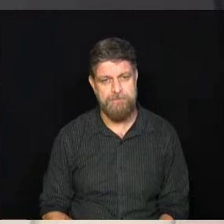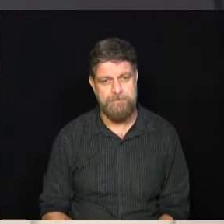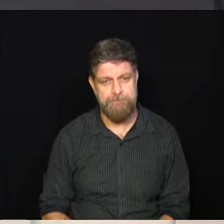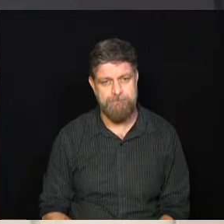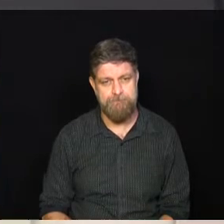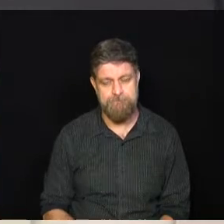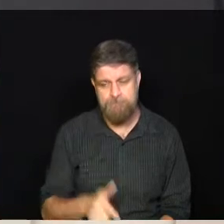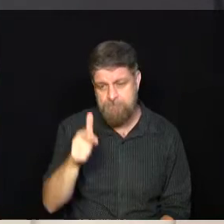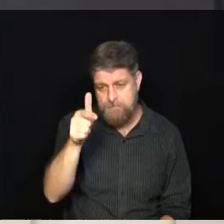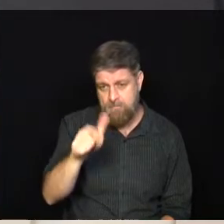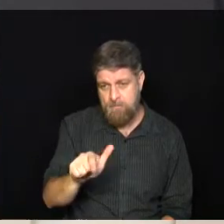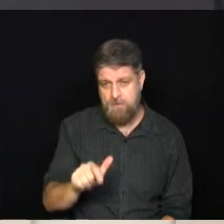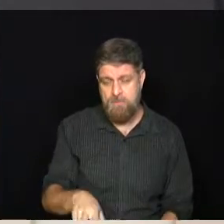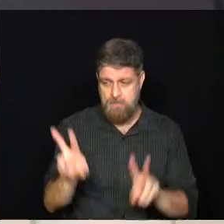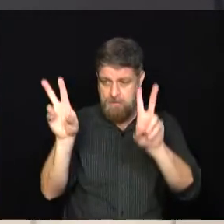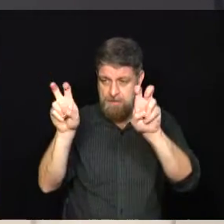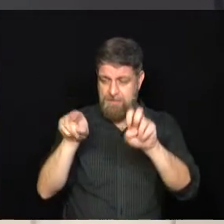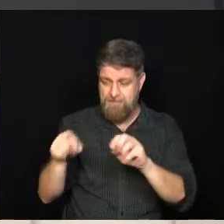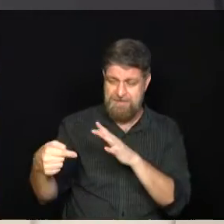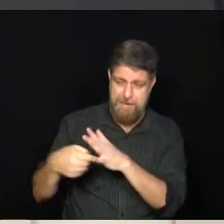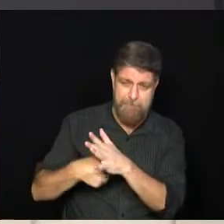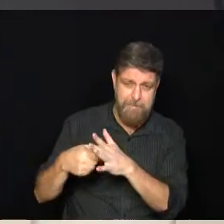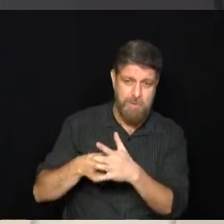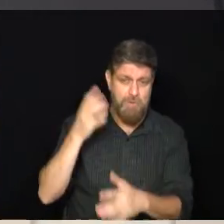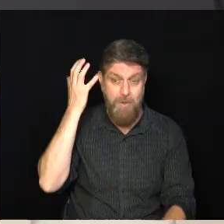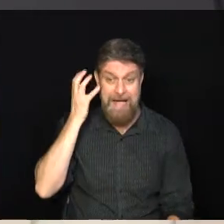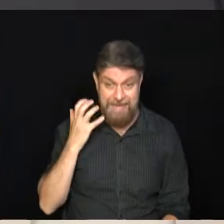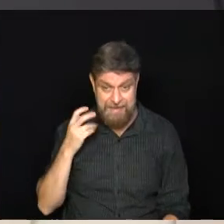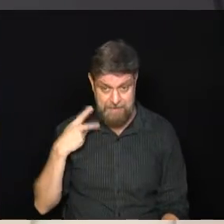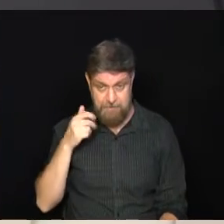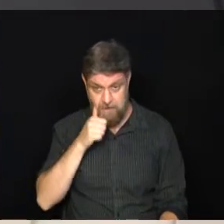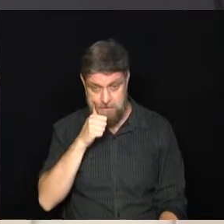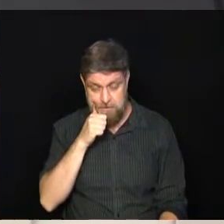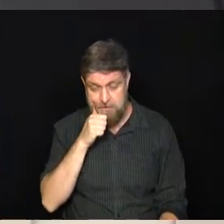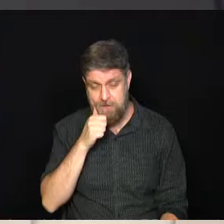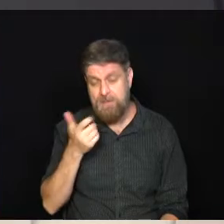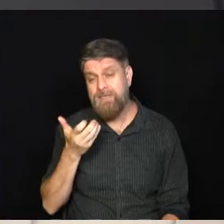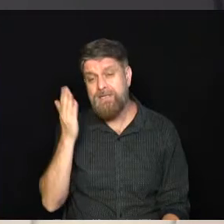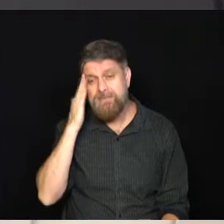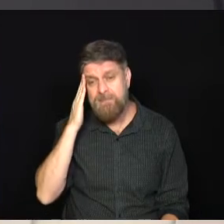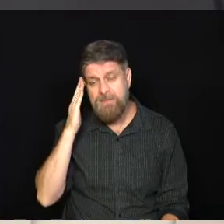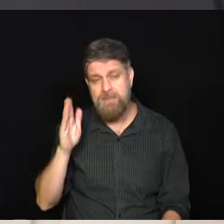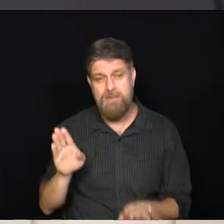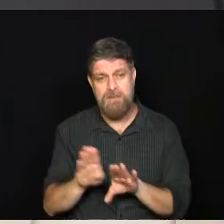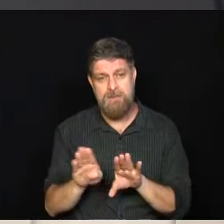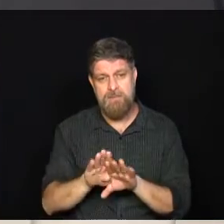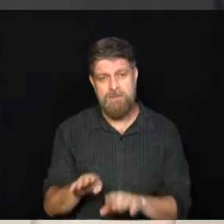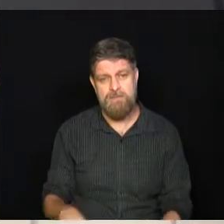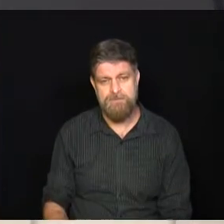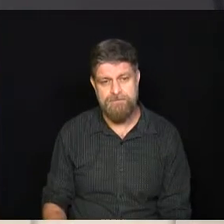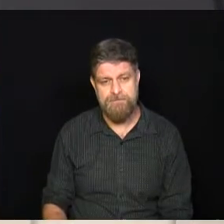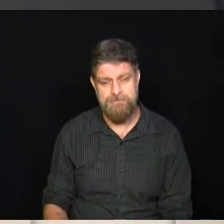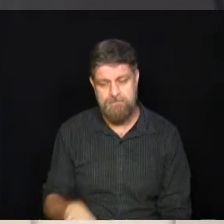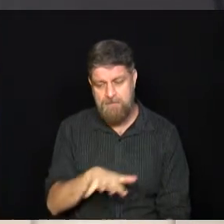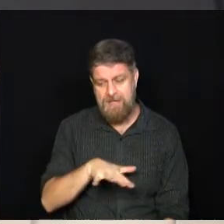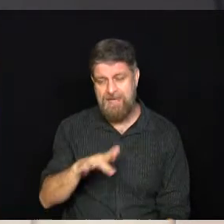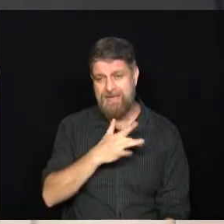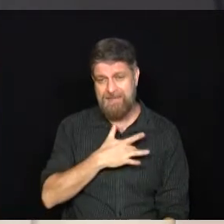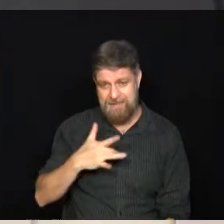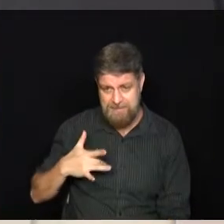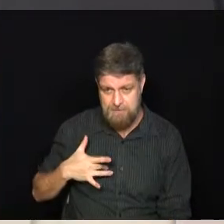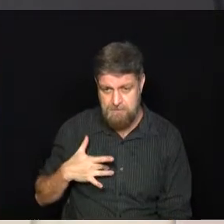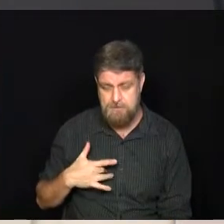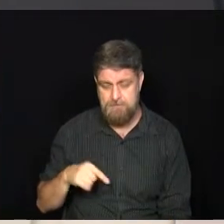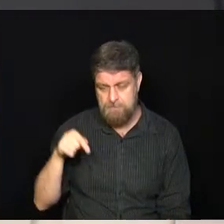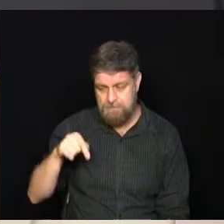A outra situação que você perguntou está sobre os repasses para a saúde, onde o